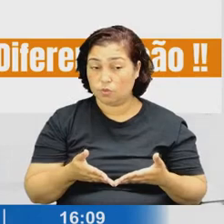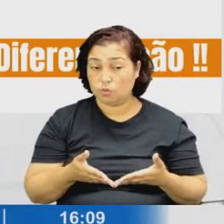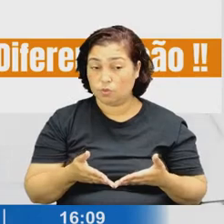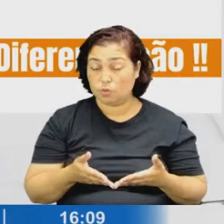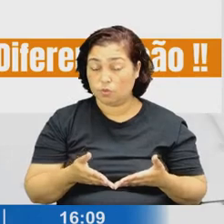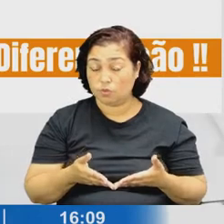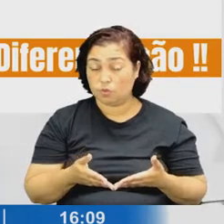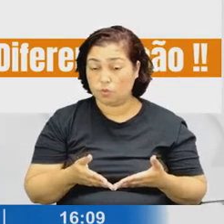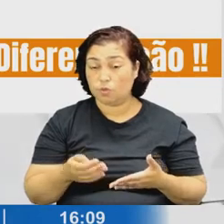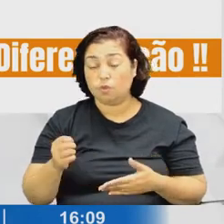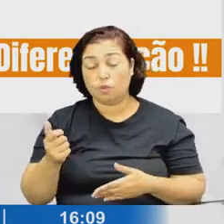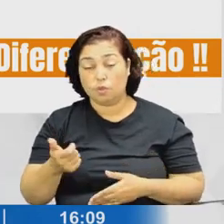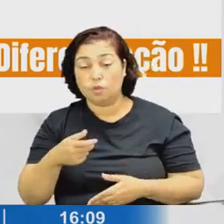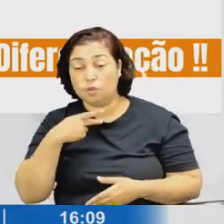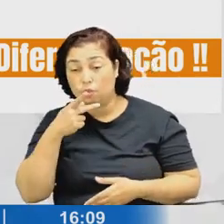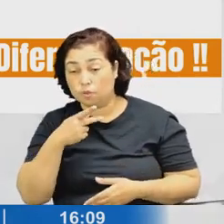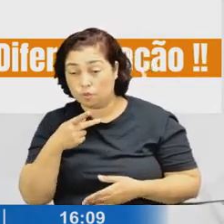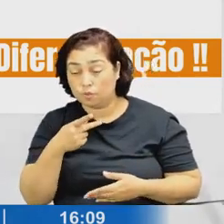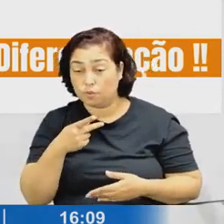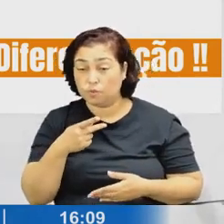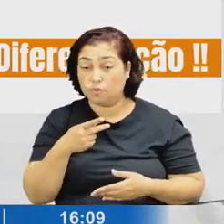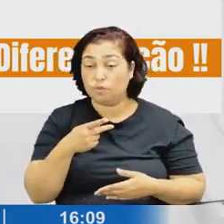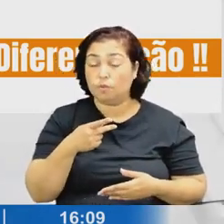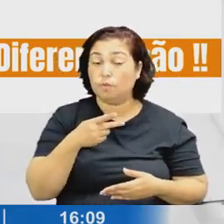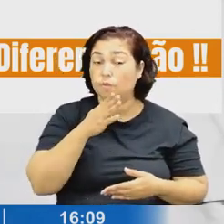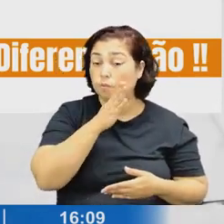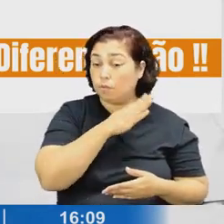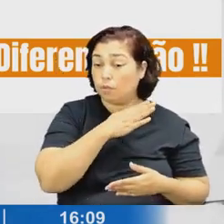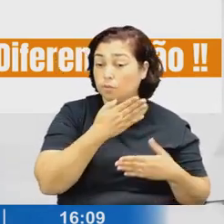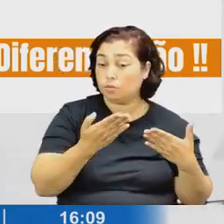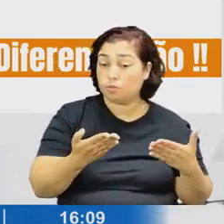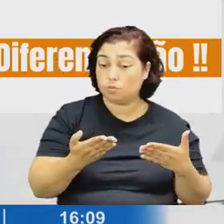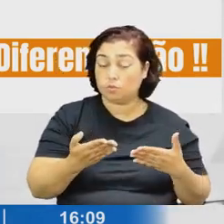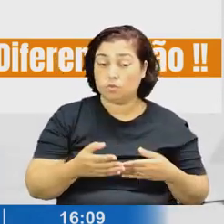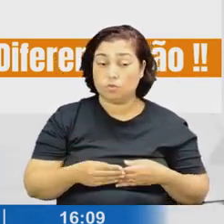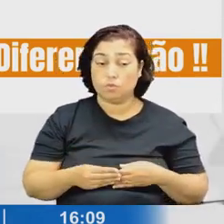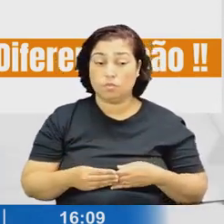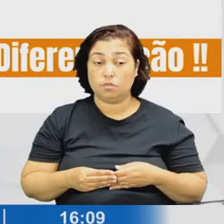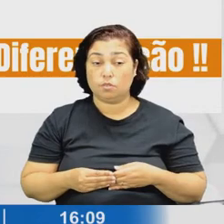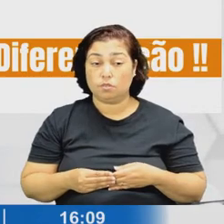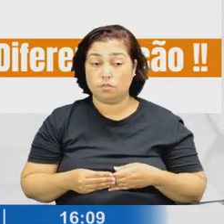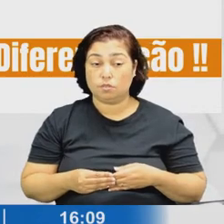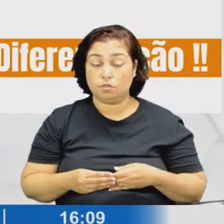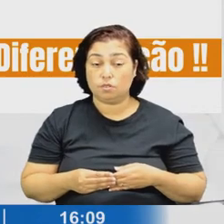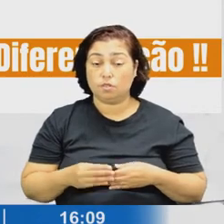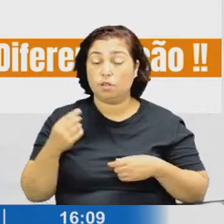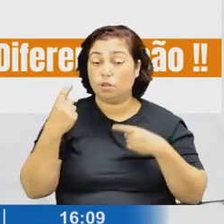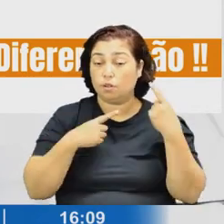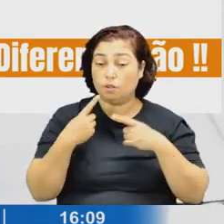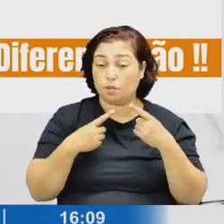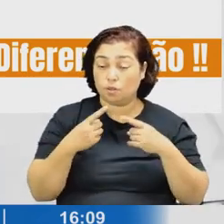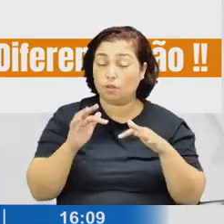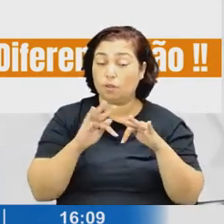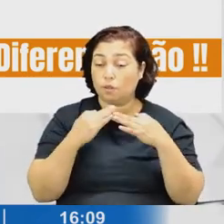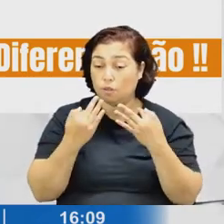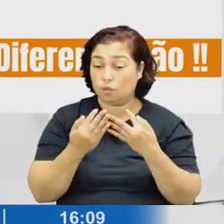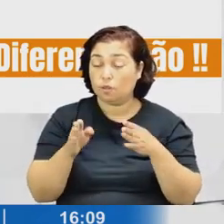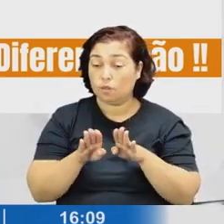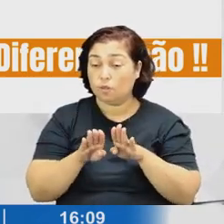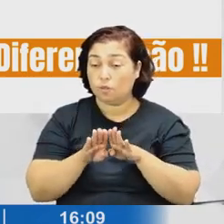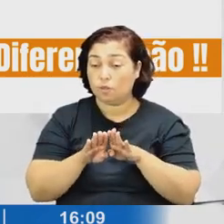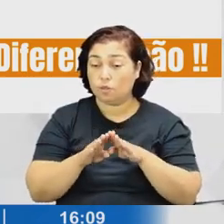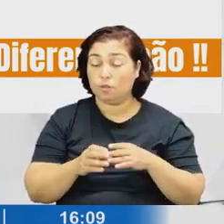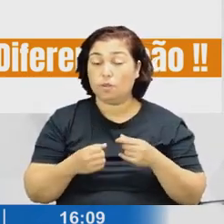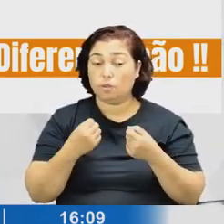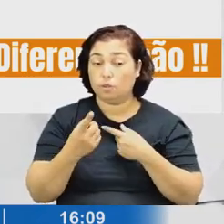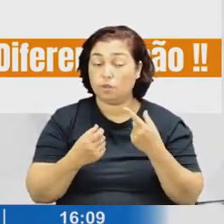vai falar mal de você se você já fez bem para aquela pessoa que vai escutar esse no âmbito familiar Esse é um âmbito político não tem Empresarial qualquer âmbito é